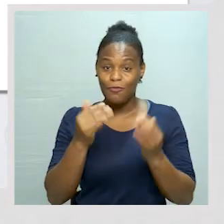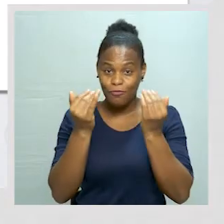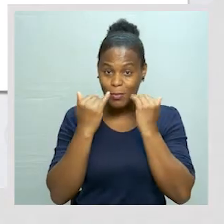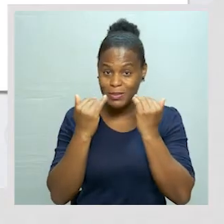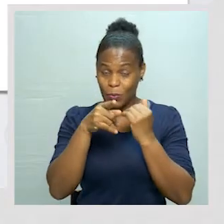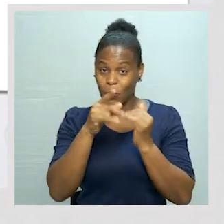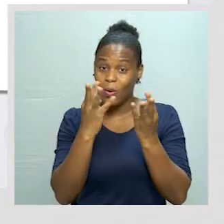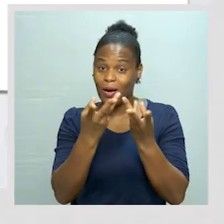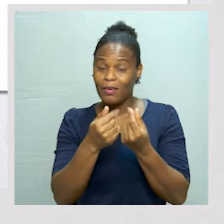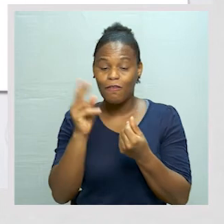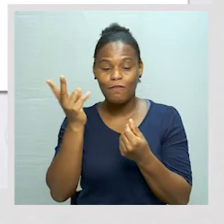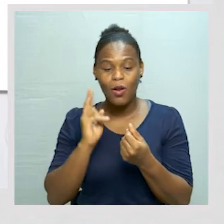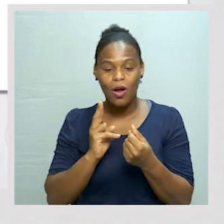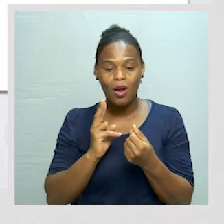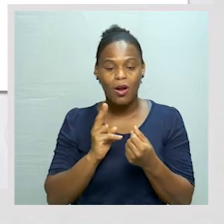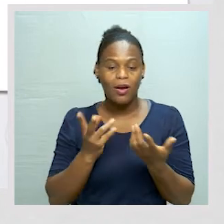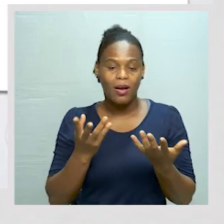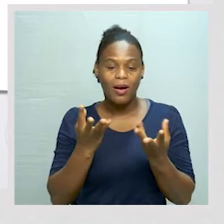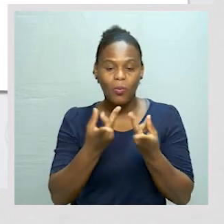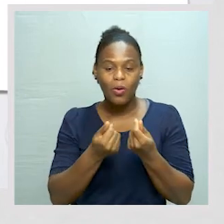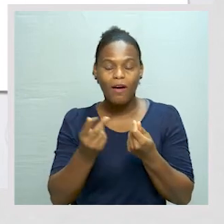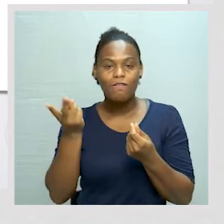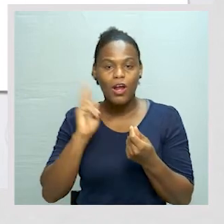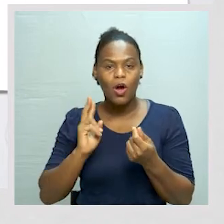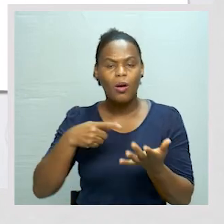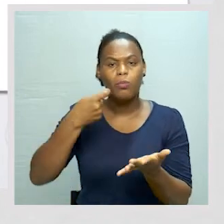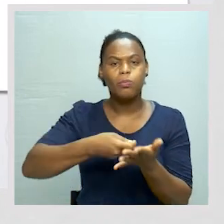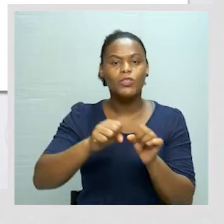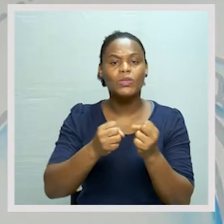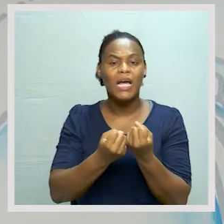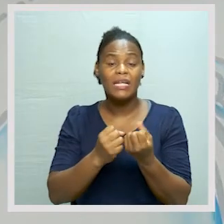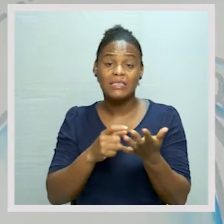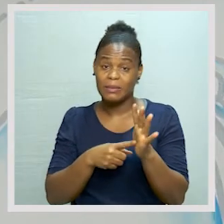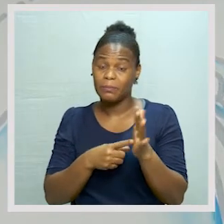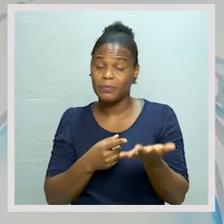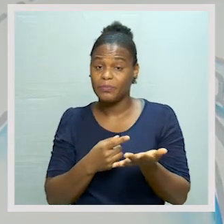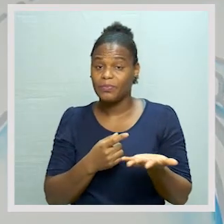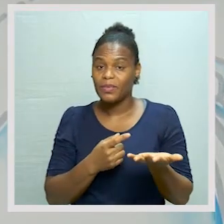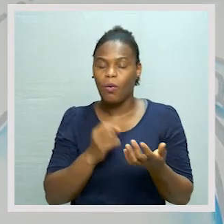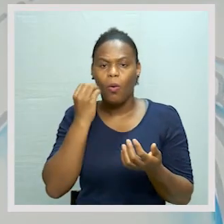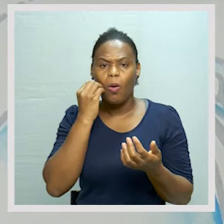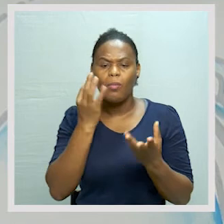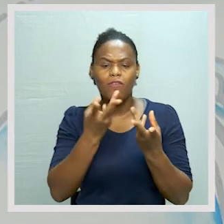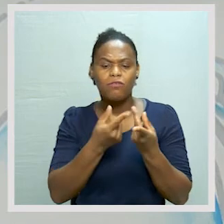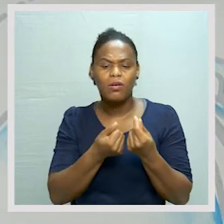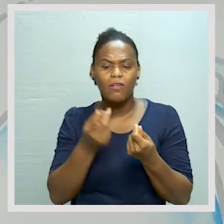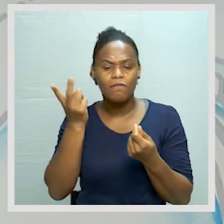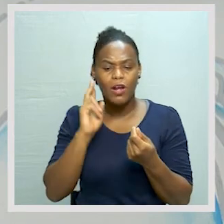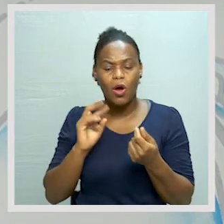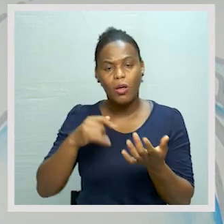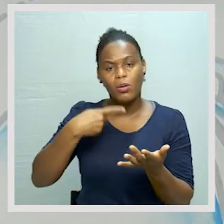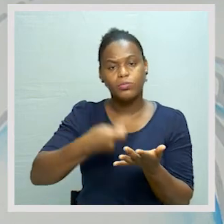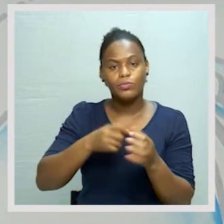vão calcular o valor das contribuições sociais. Como é que vocês vão encontrar o valor das